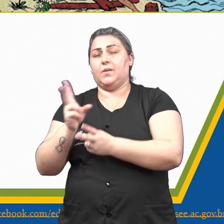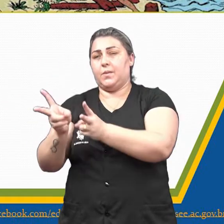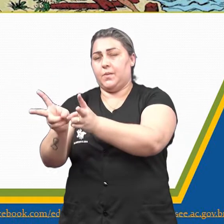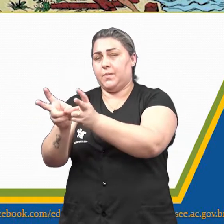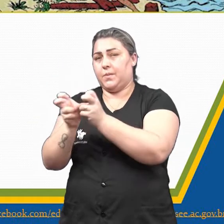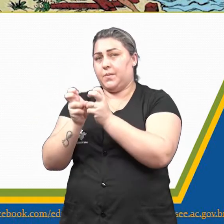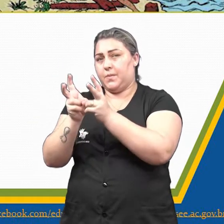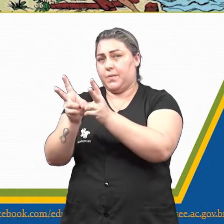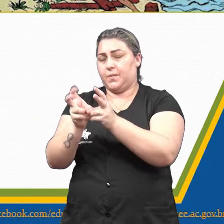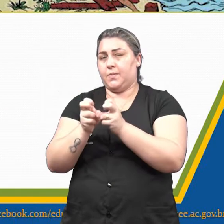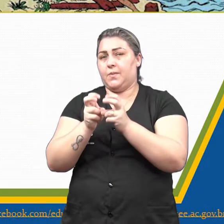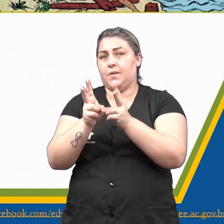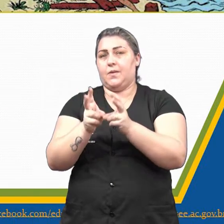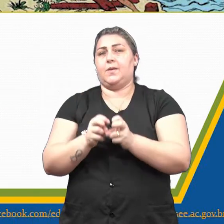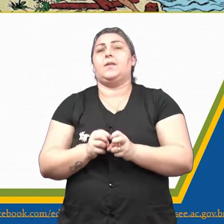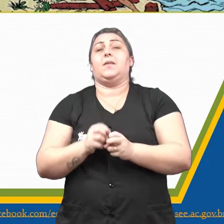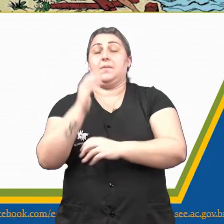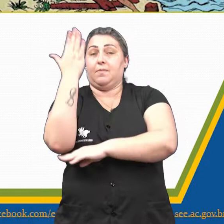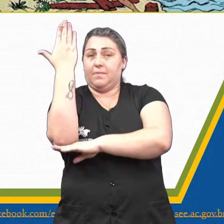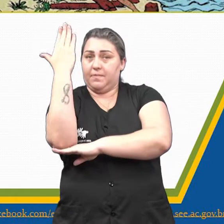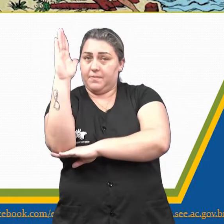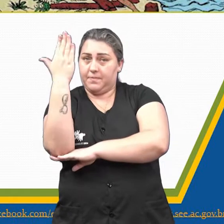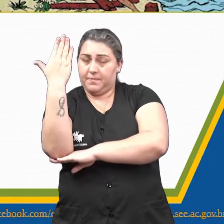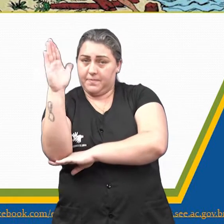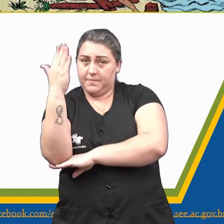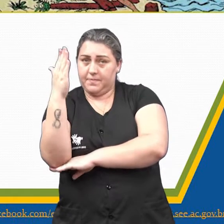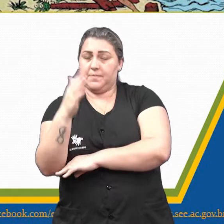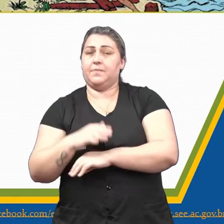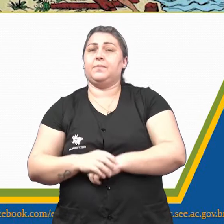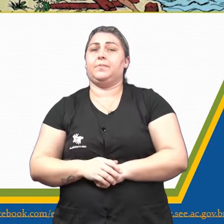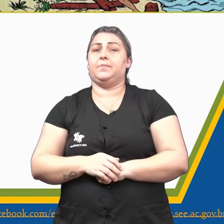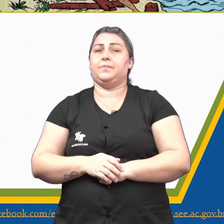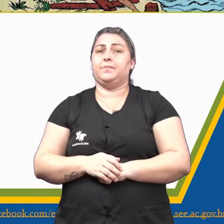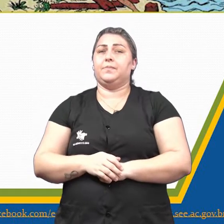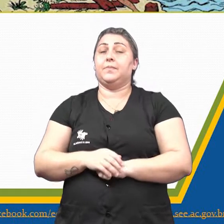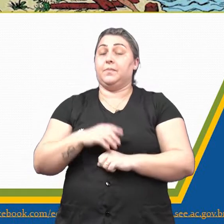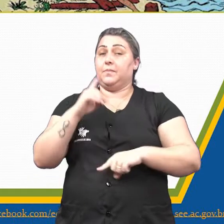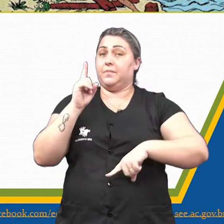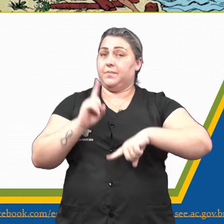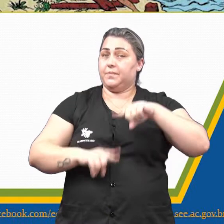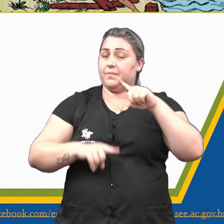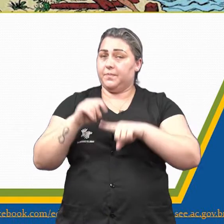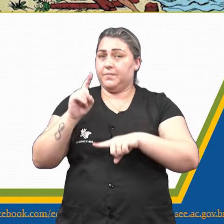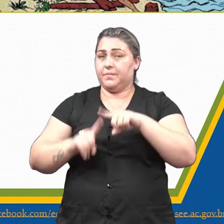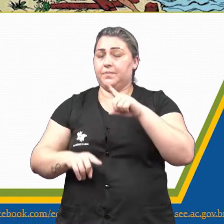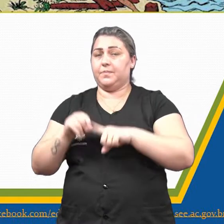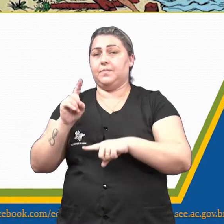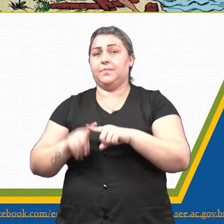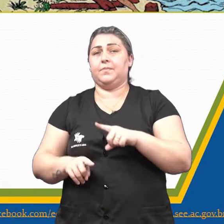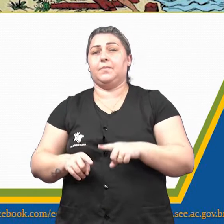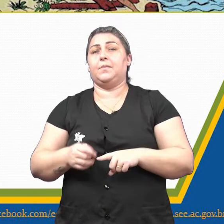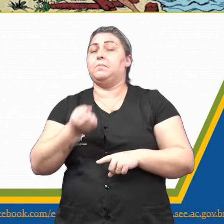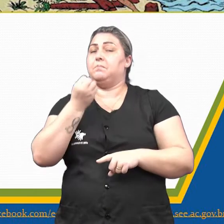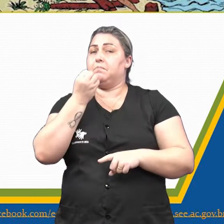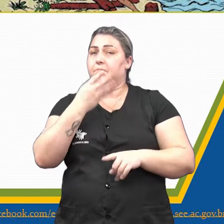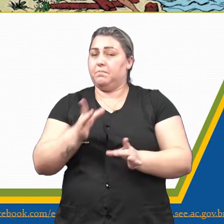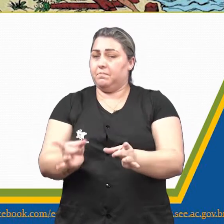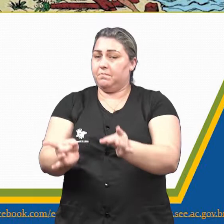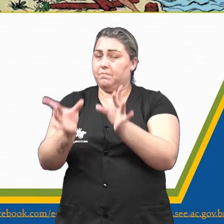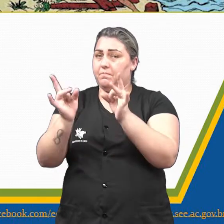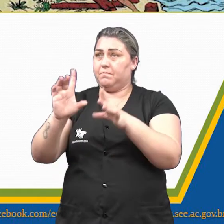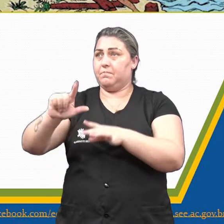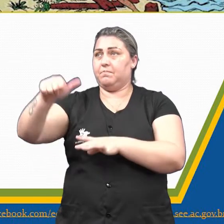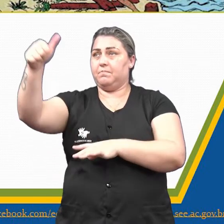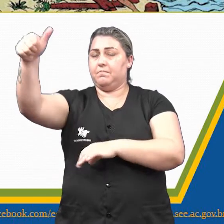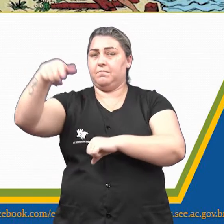exploração. Eles descobriram que o pau-brasil era um produto bem atrativo,